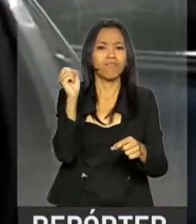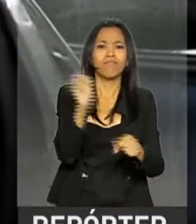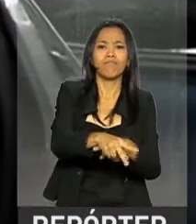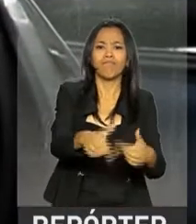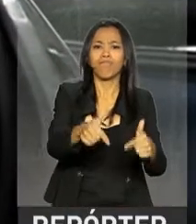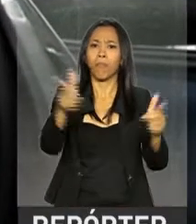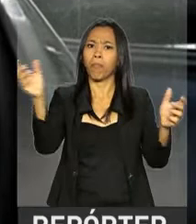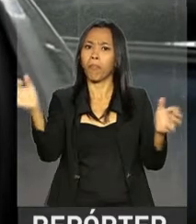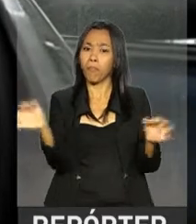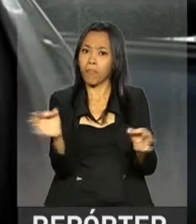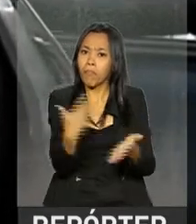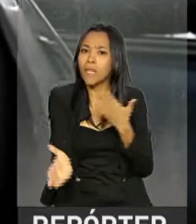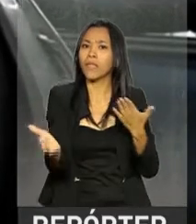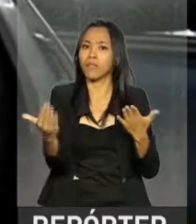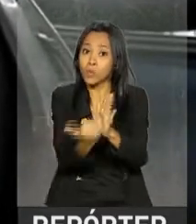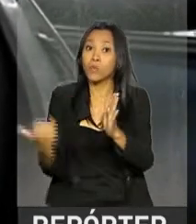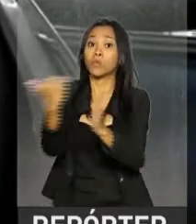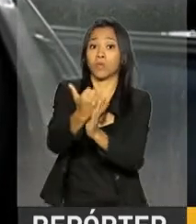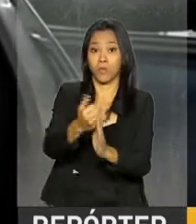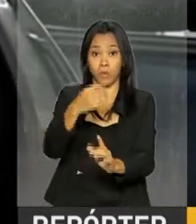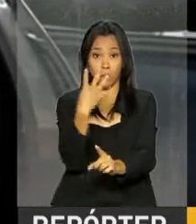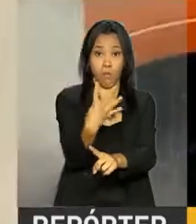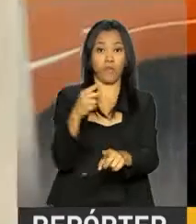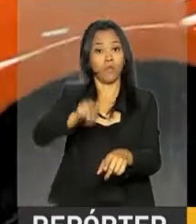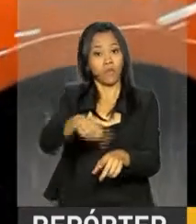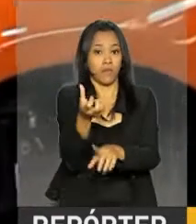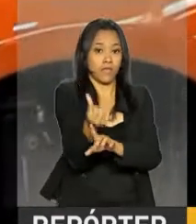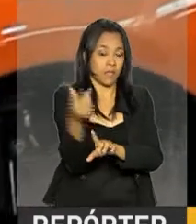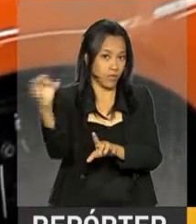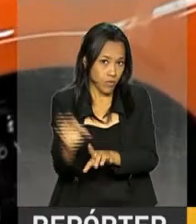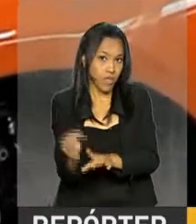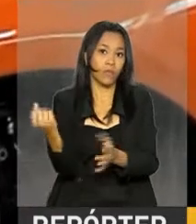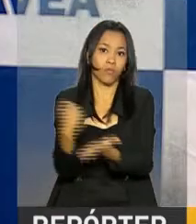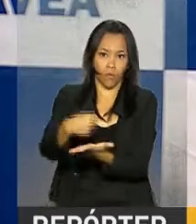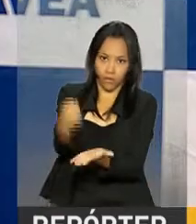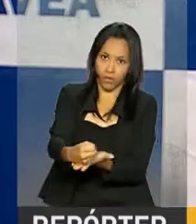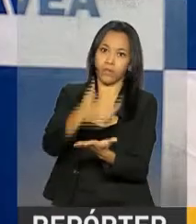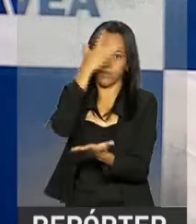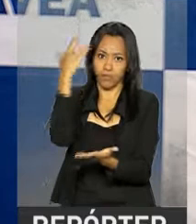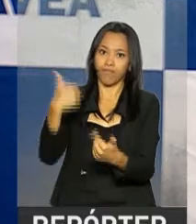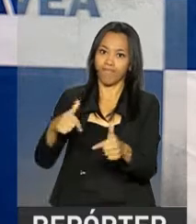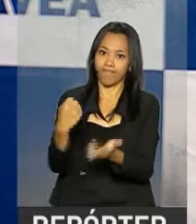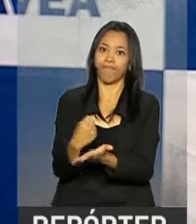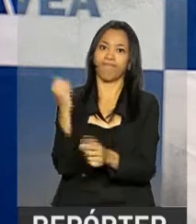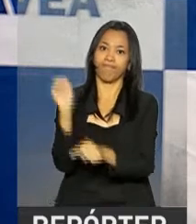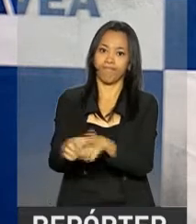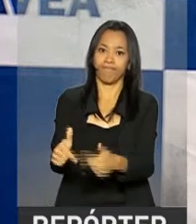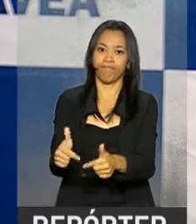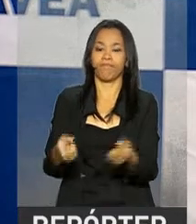2013 subindo 4,6 por cento o número de contratações é muito importante que o brasil